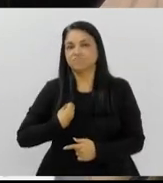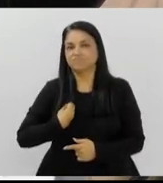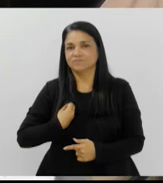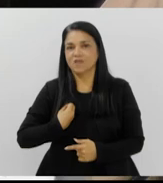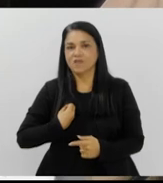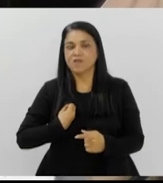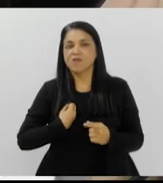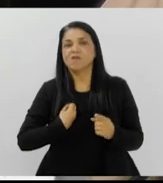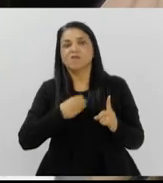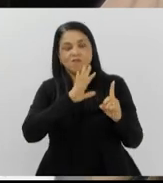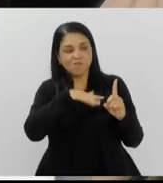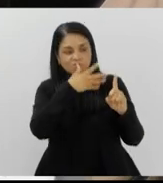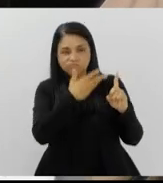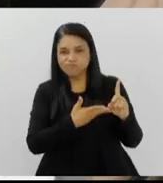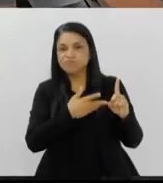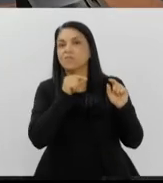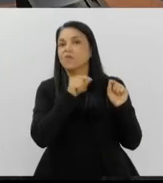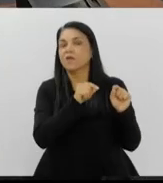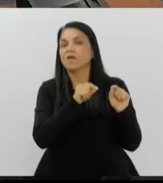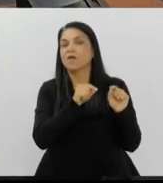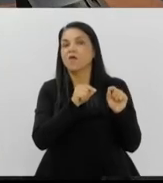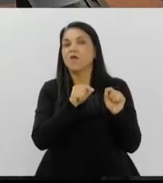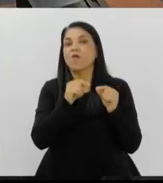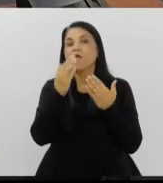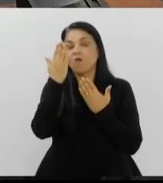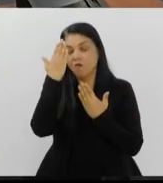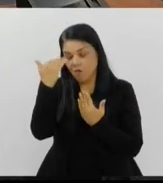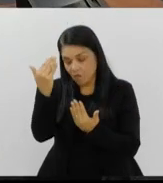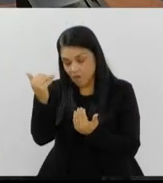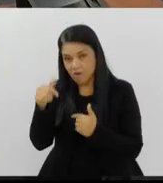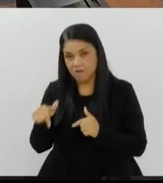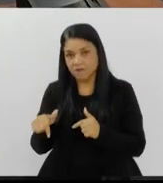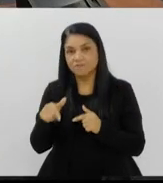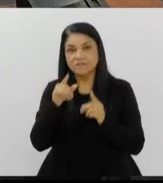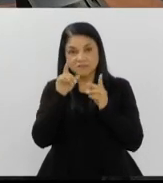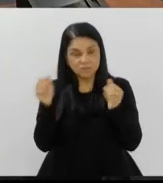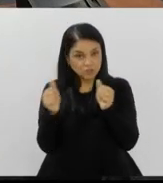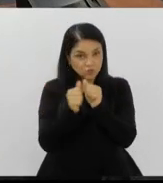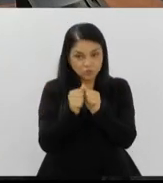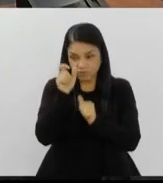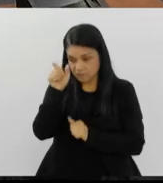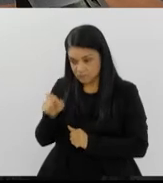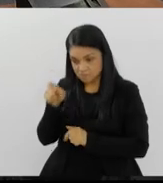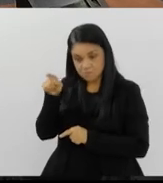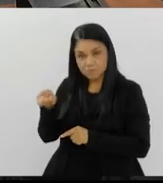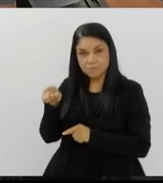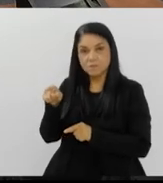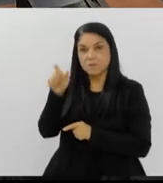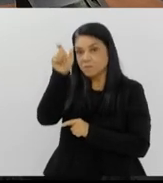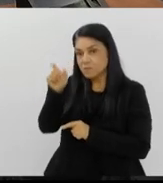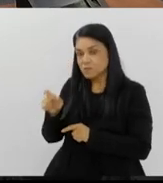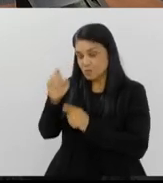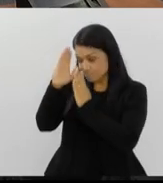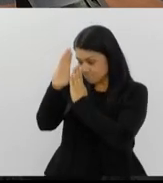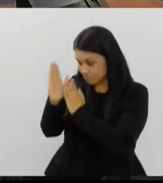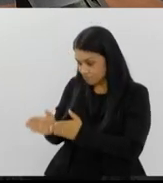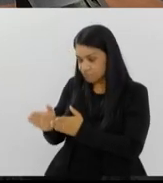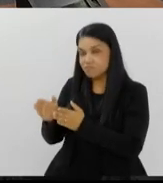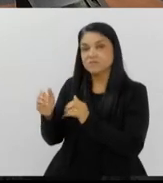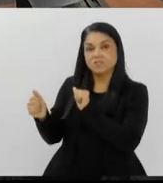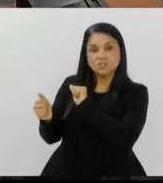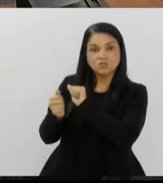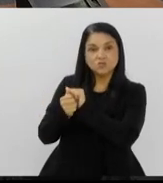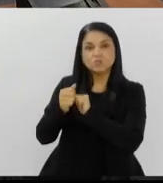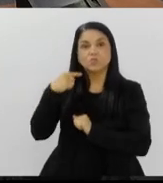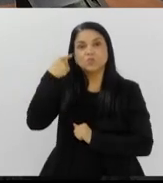com você, minha amiga, está com uma pessoa leal. Quem está com você pode contar com a sua advocacia. Você não segue como